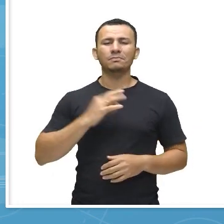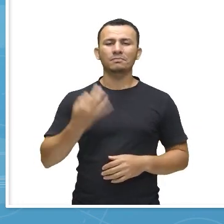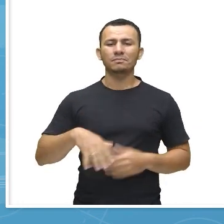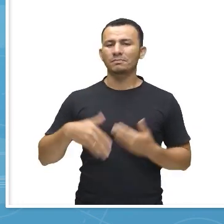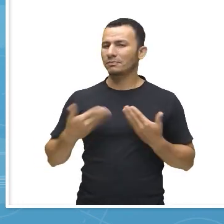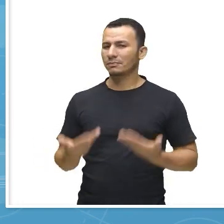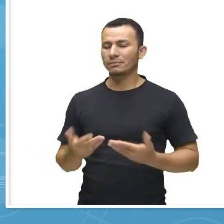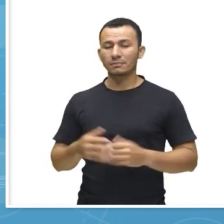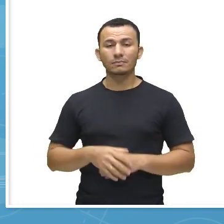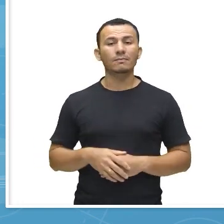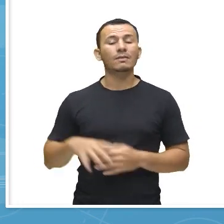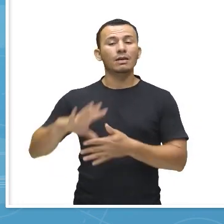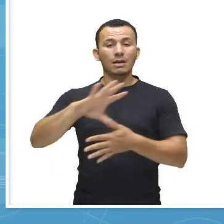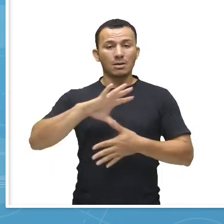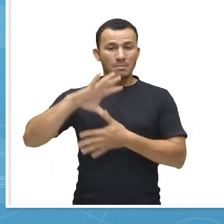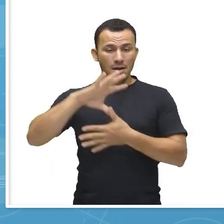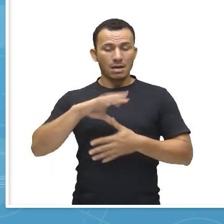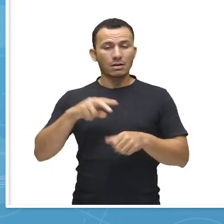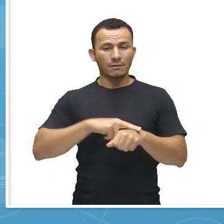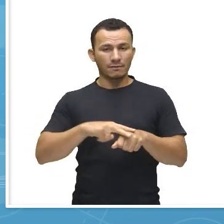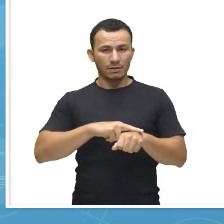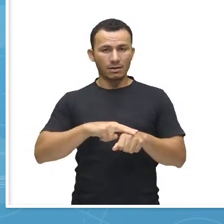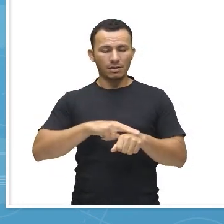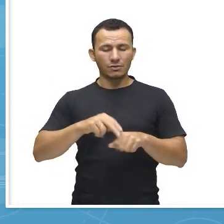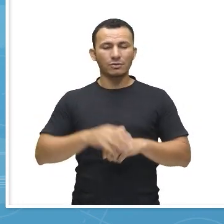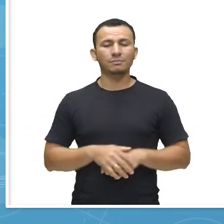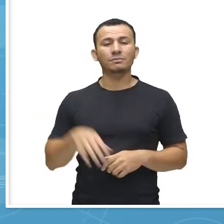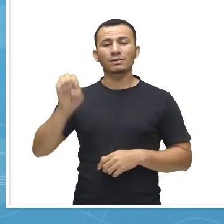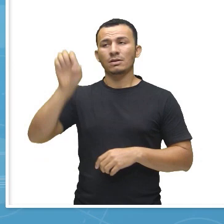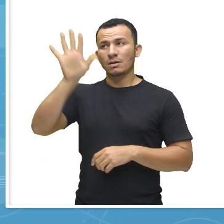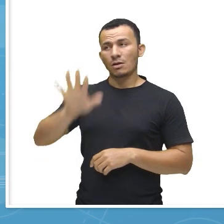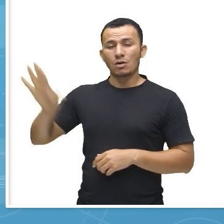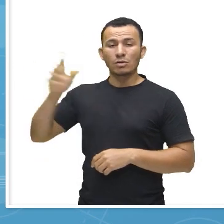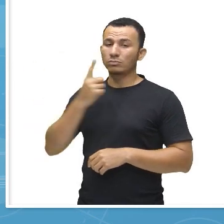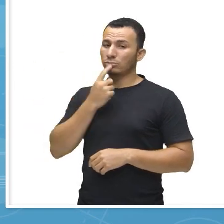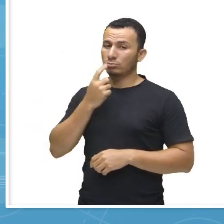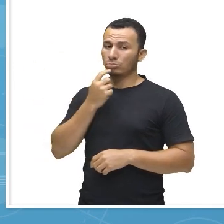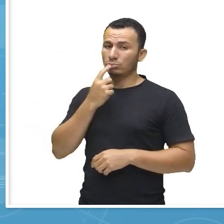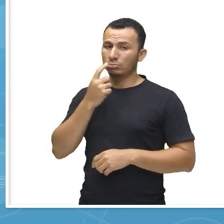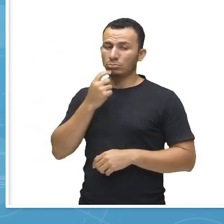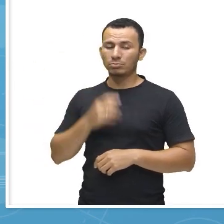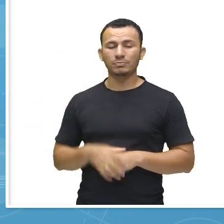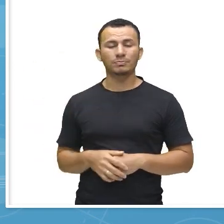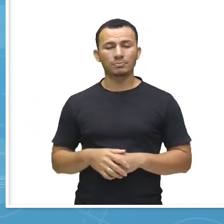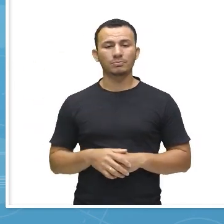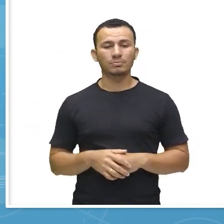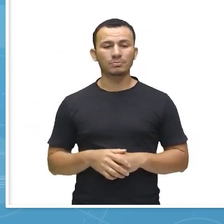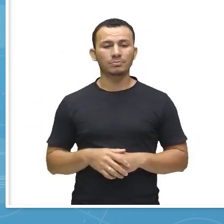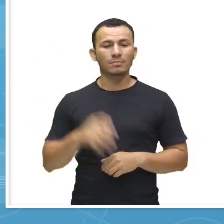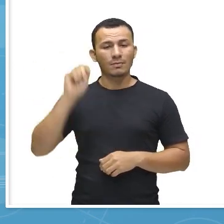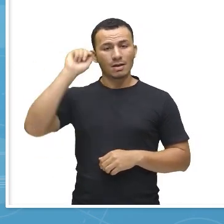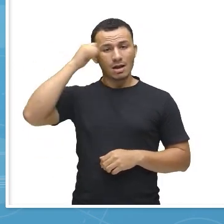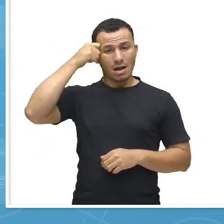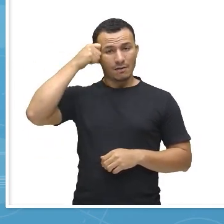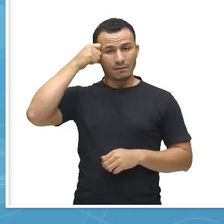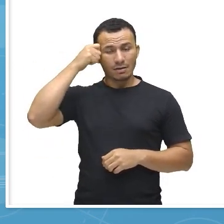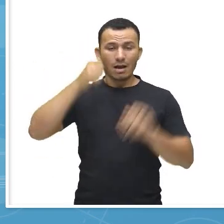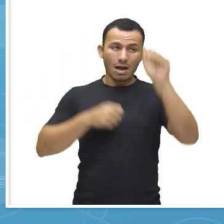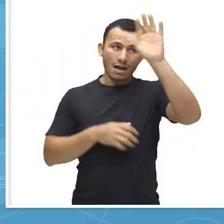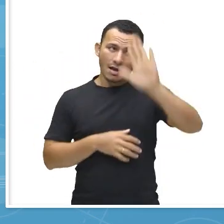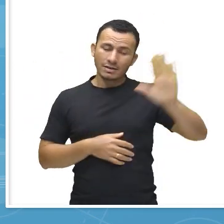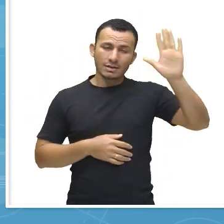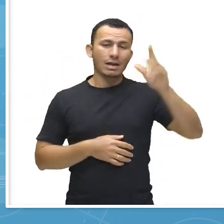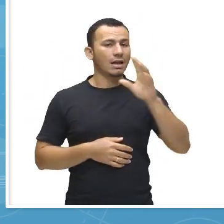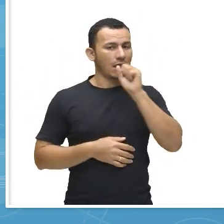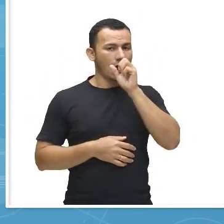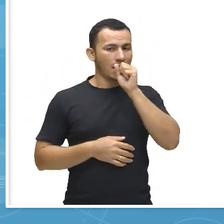tem a América de verde, a Europa de vermelho, a Ásia na cor laranja, a África